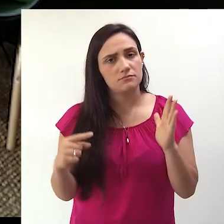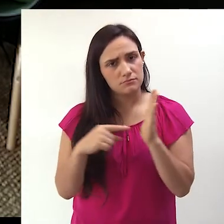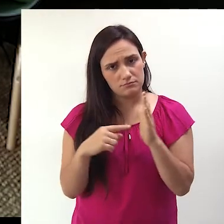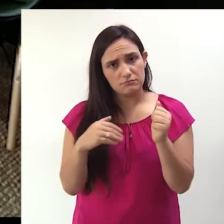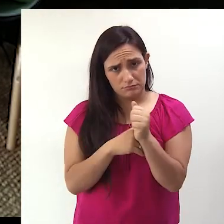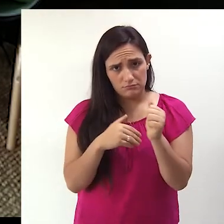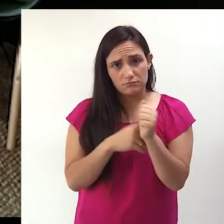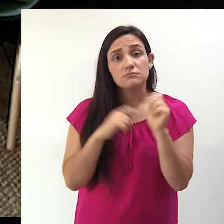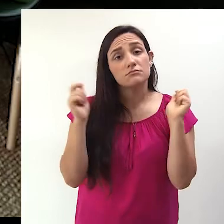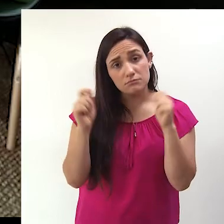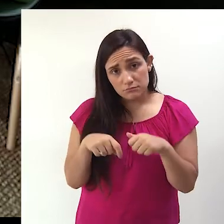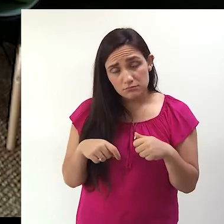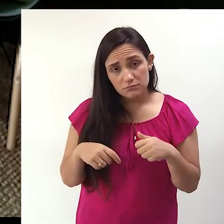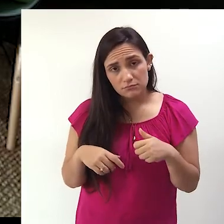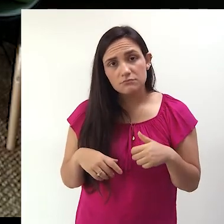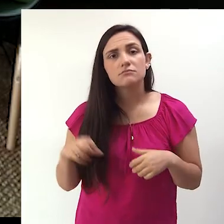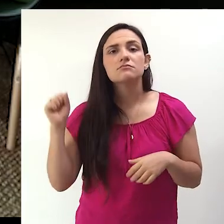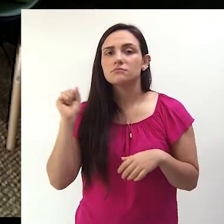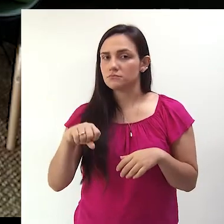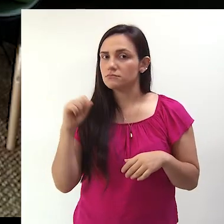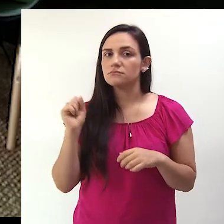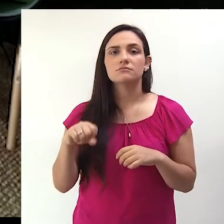doutor? Perfeito. Eles não precisam se preocupar em ser